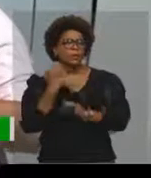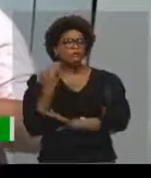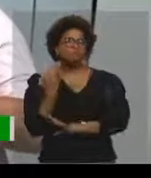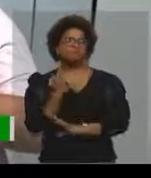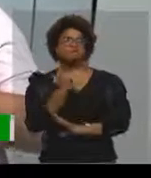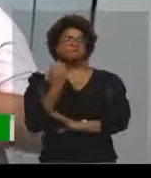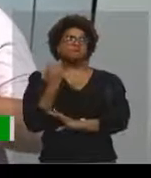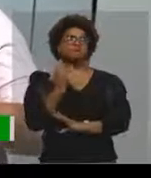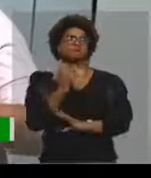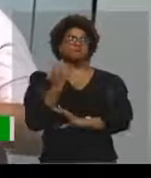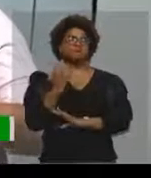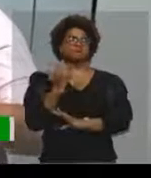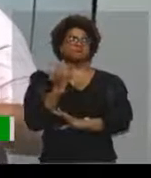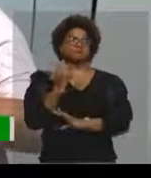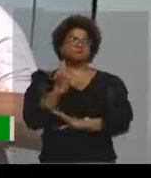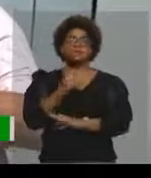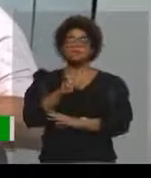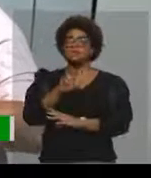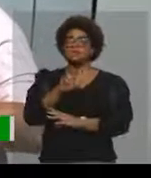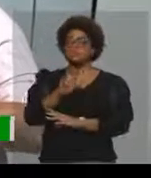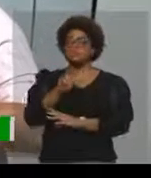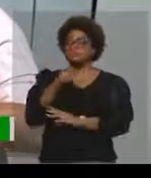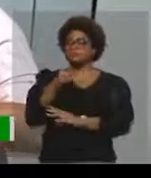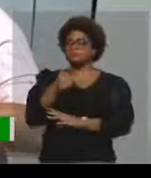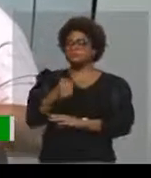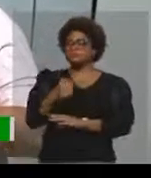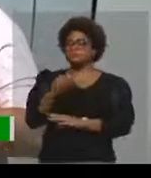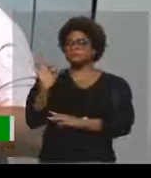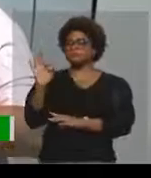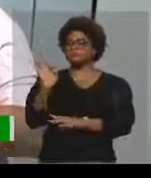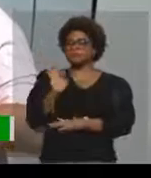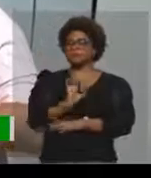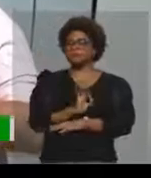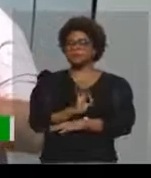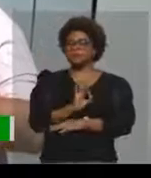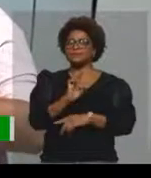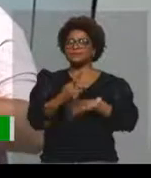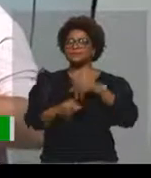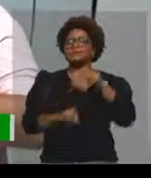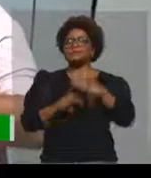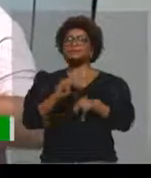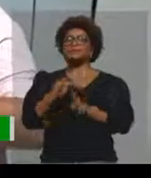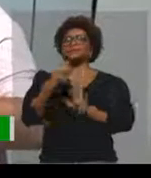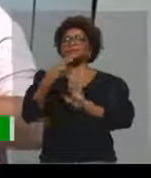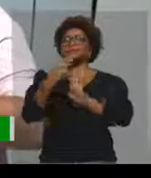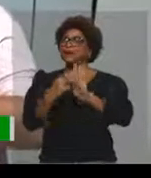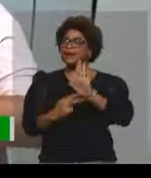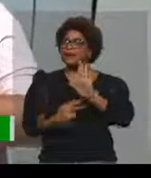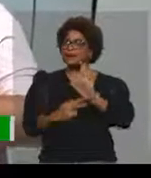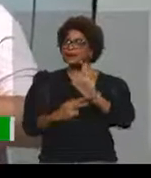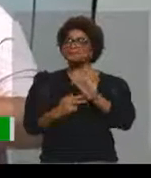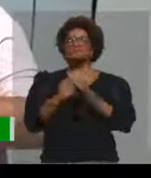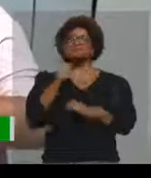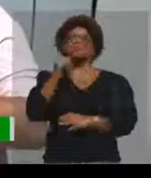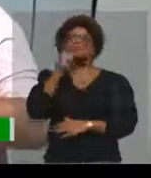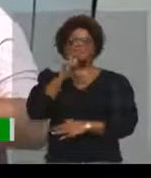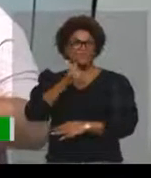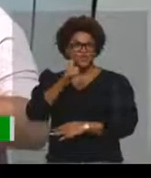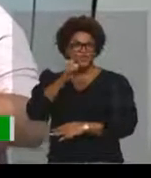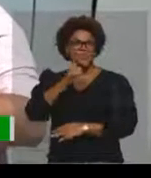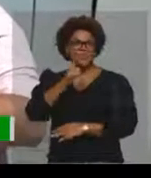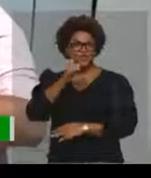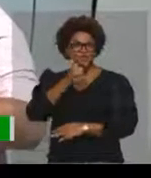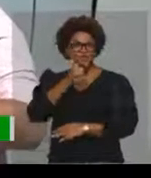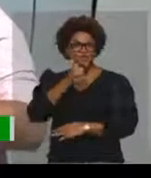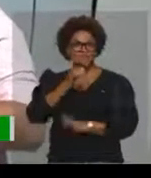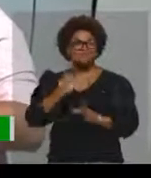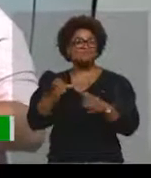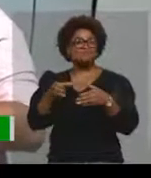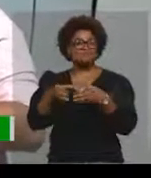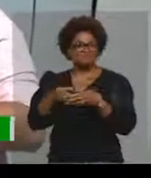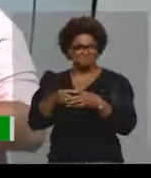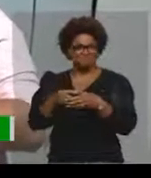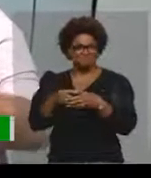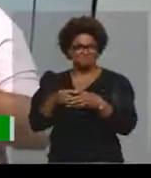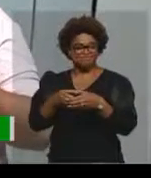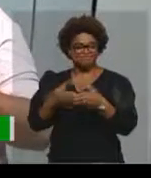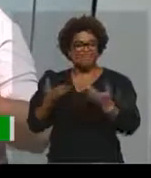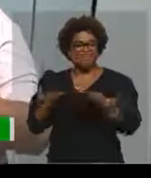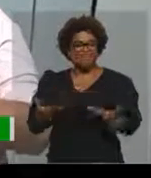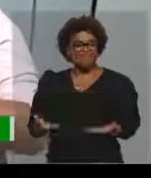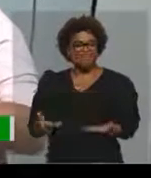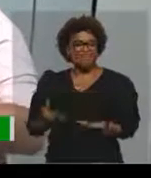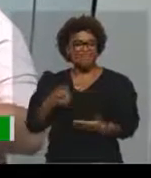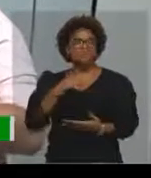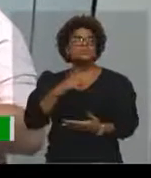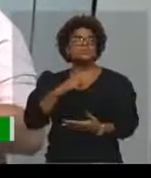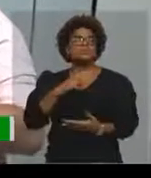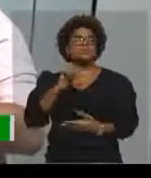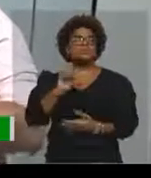57% do público leitor é de mulheres. Então, a gente tem aí um índice maior que representa